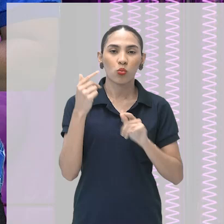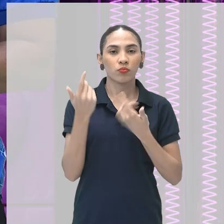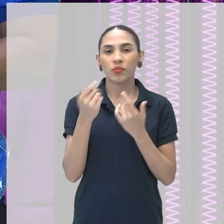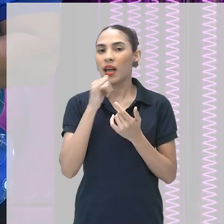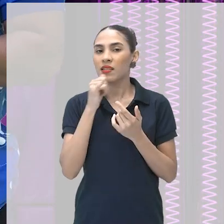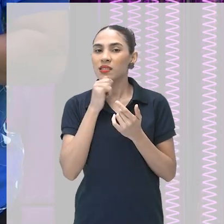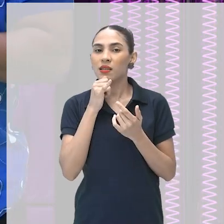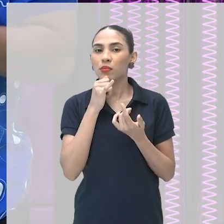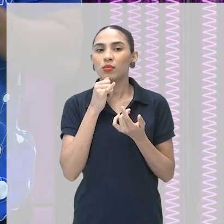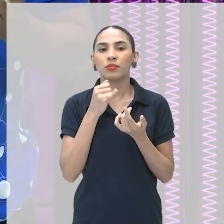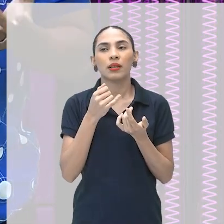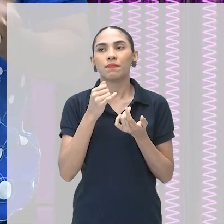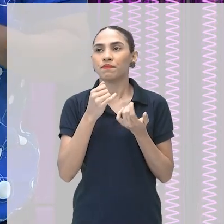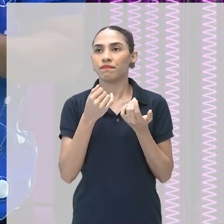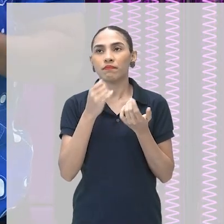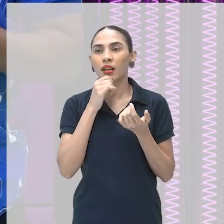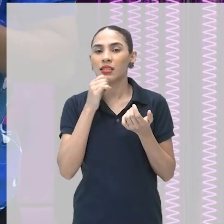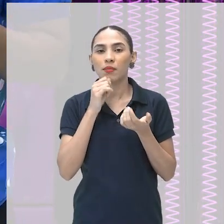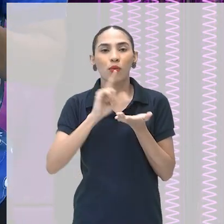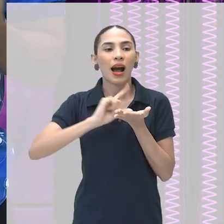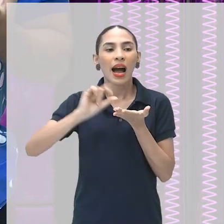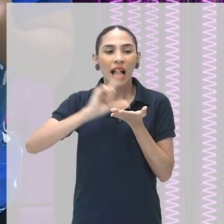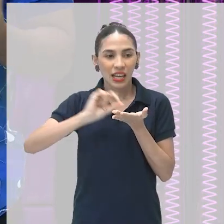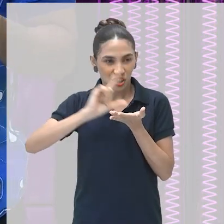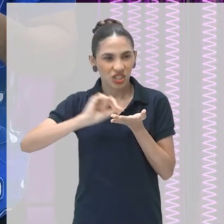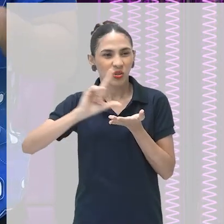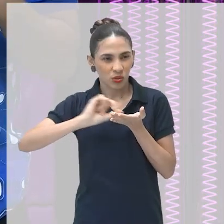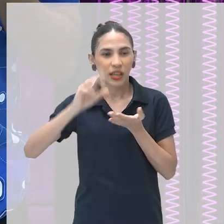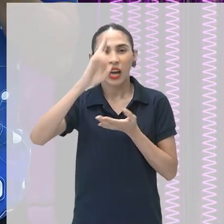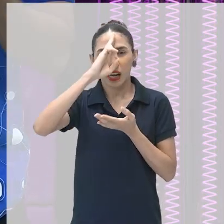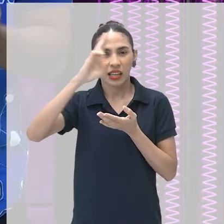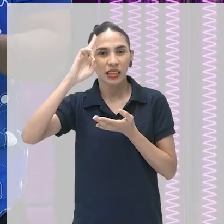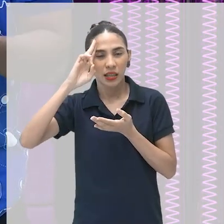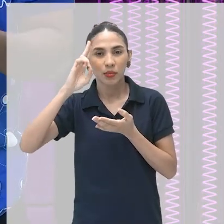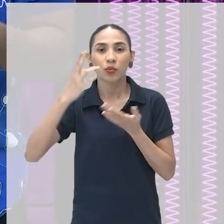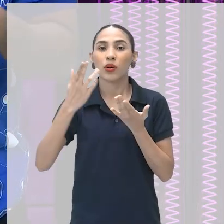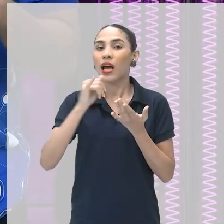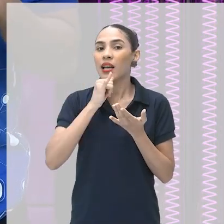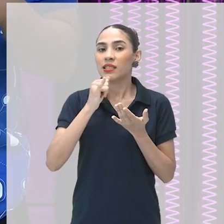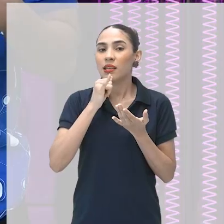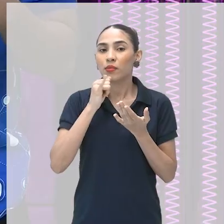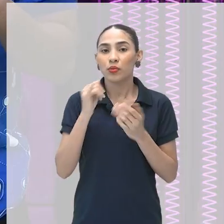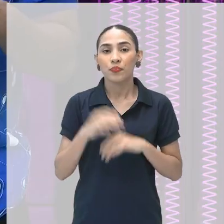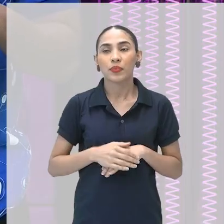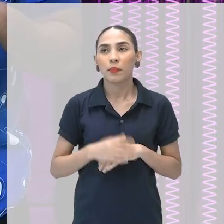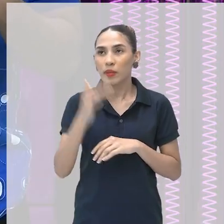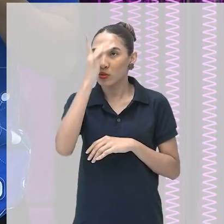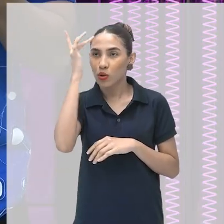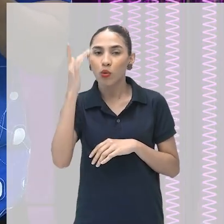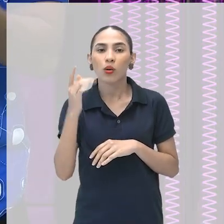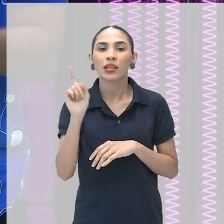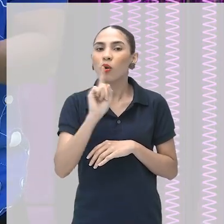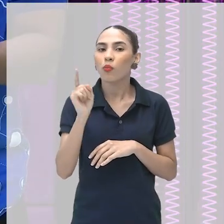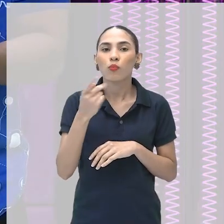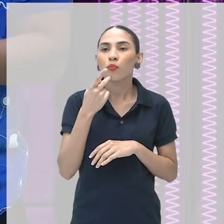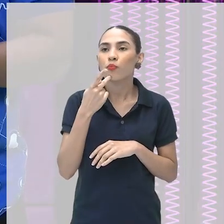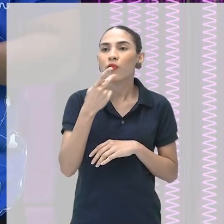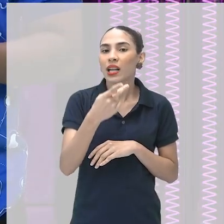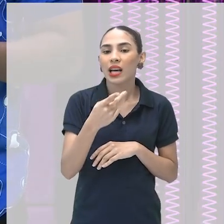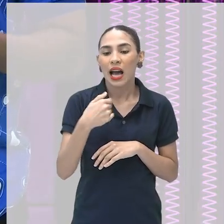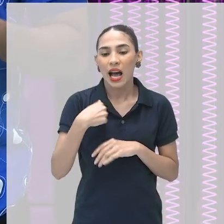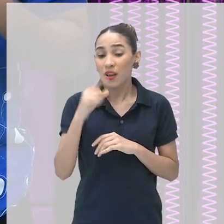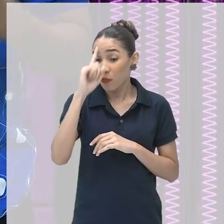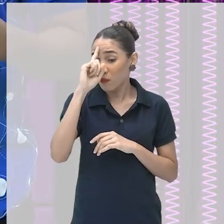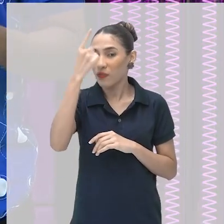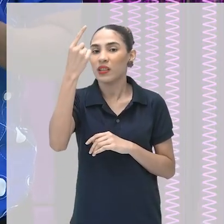trabalhos acadêmicos. Por exemplo, o cara não pode dizer que inventou, para o cara não falar assim, eu inventei esses